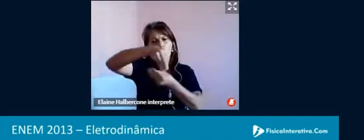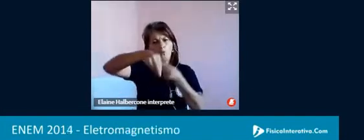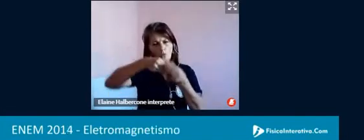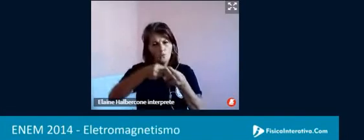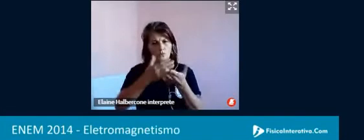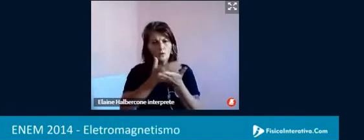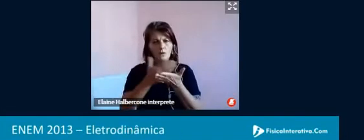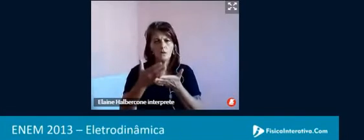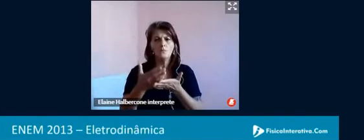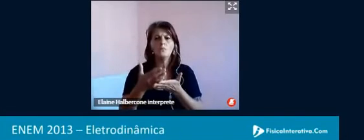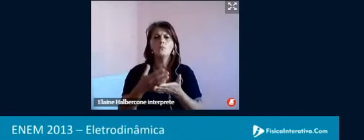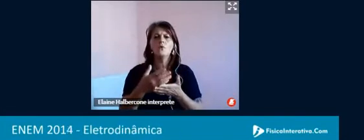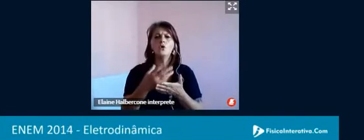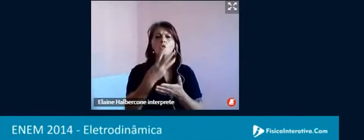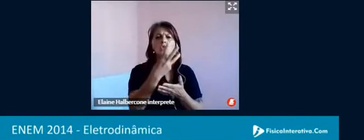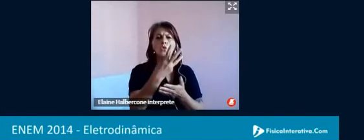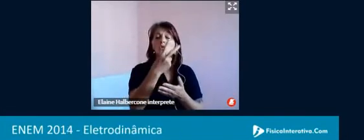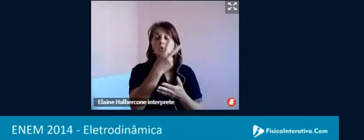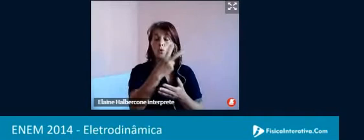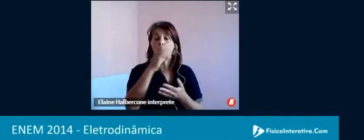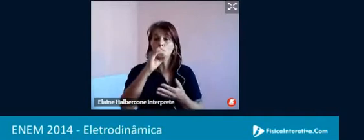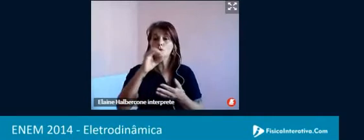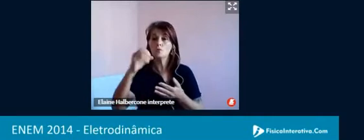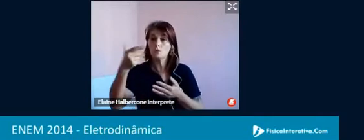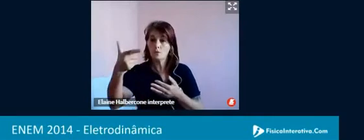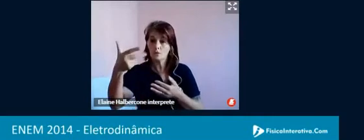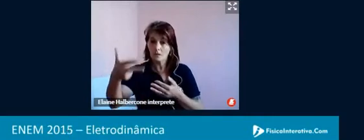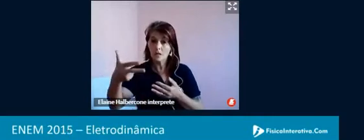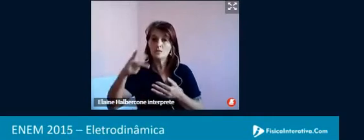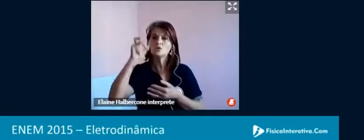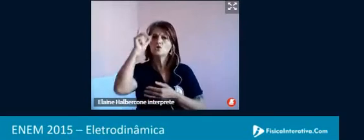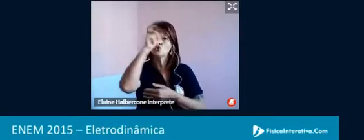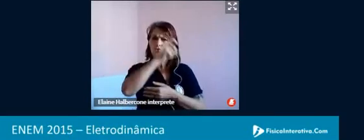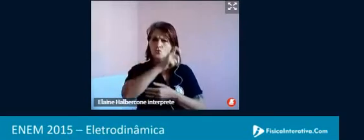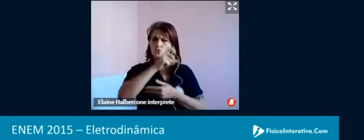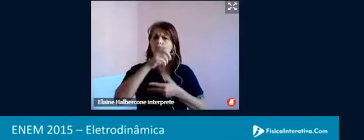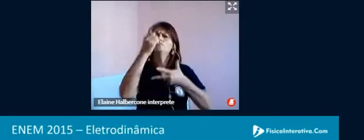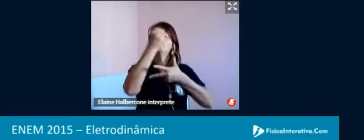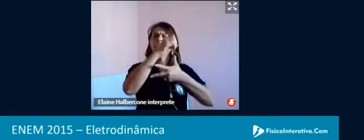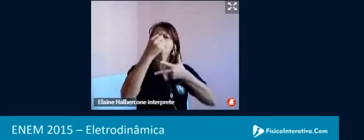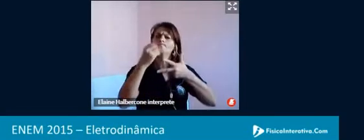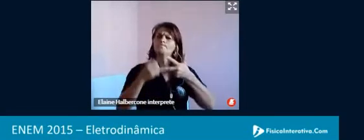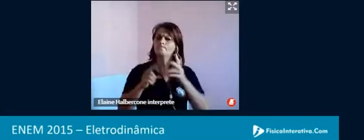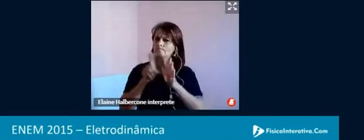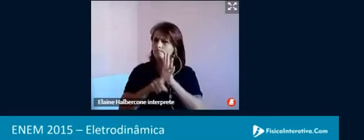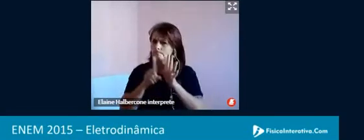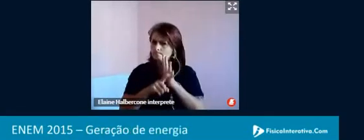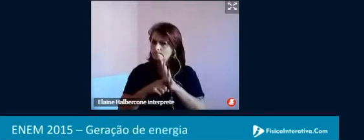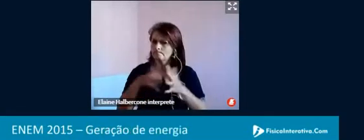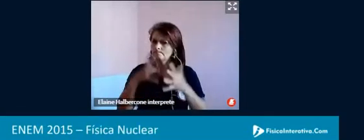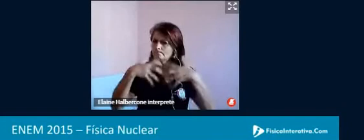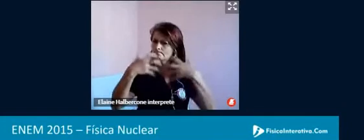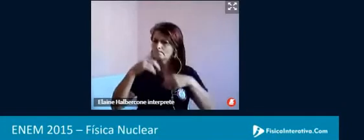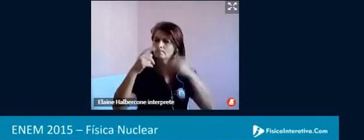2013, o Enem começou a ficar mais difícil. As questões começaram a ficar cada vez mais complexas. Mas não é por isso que não dá para